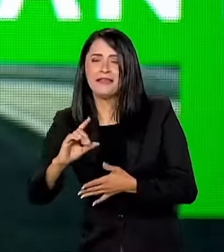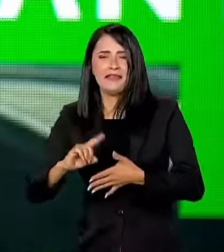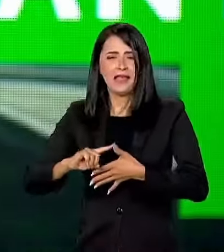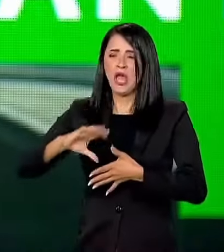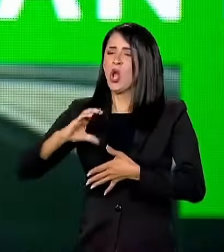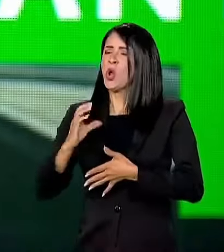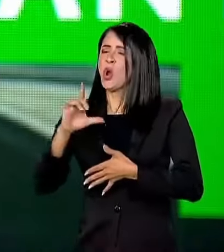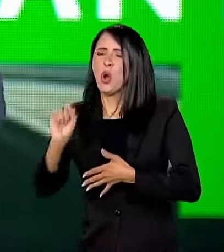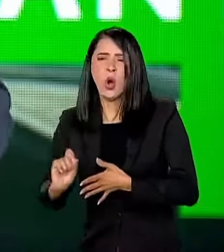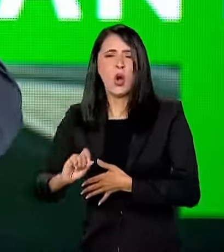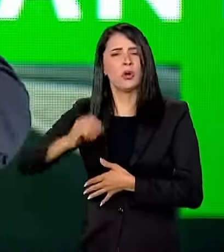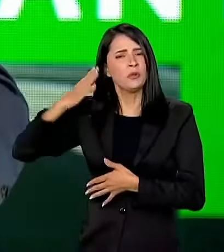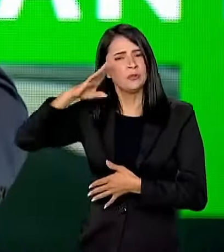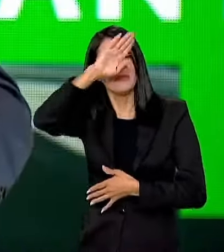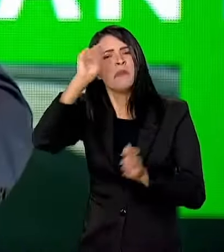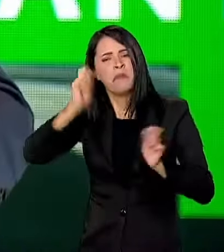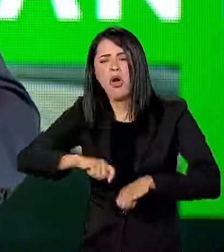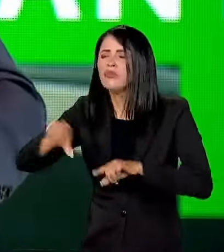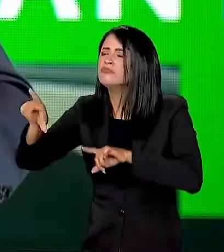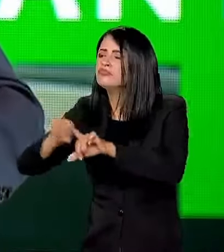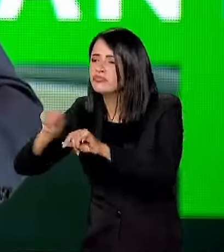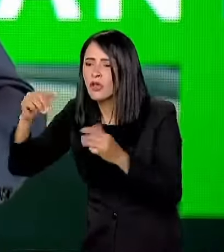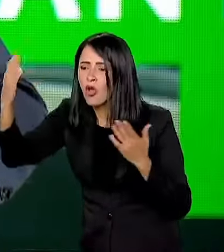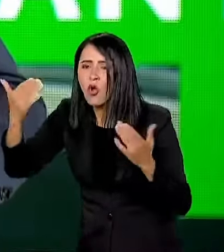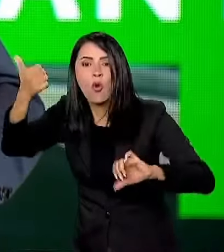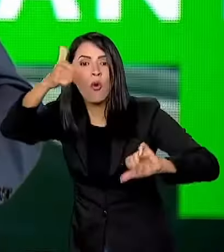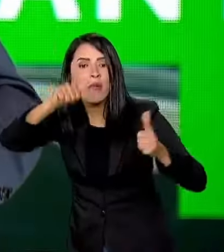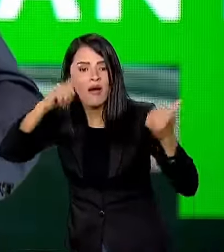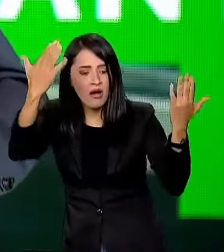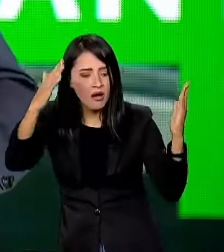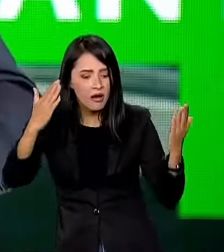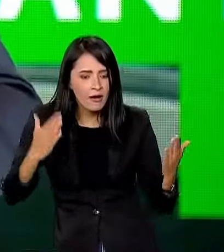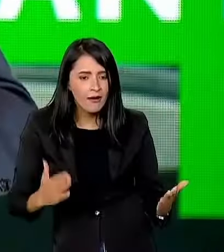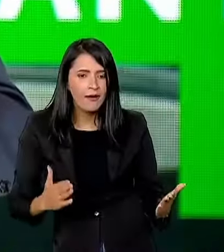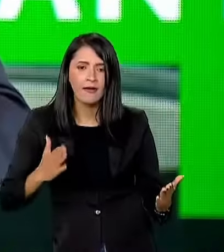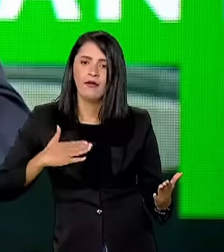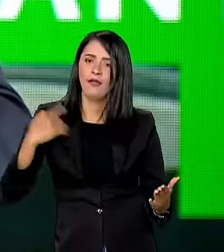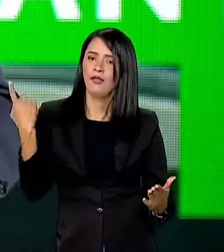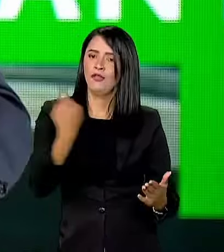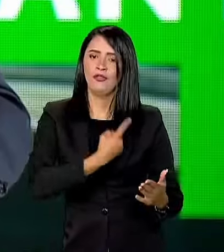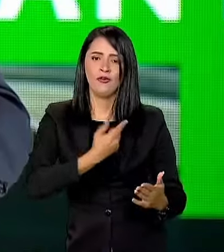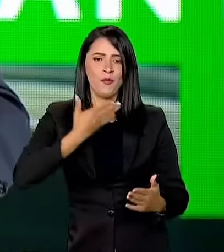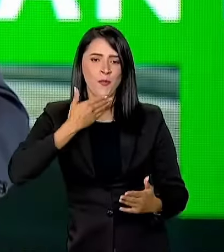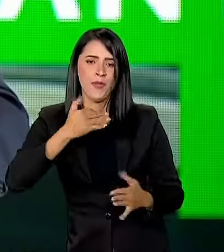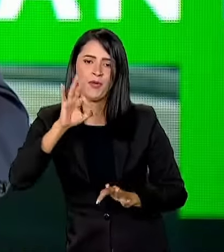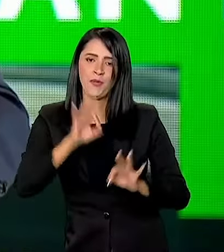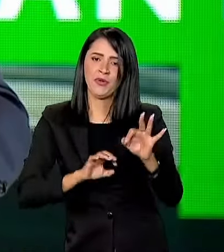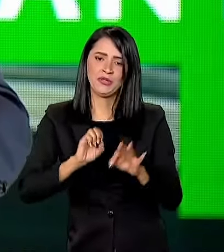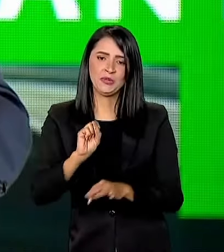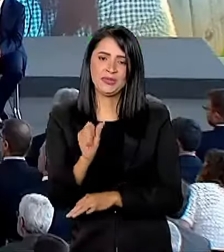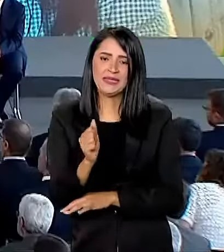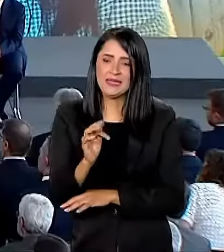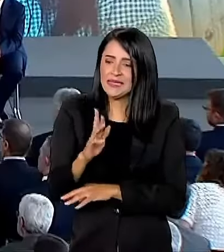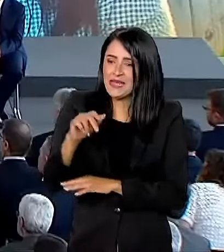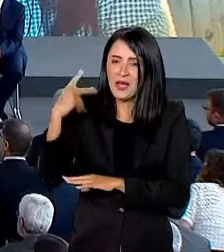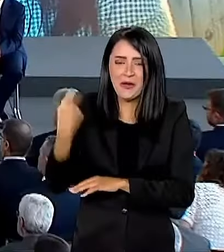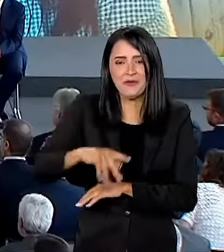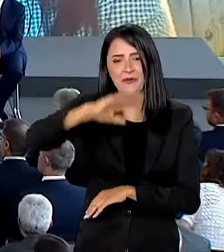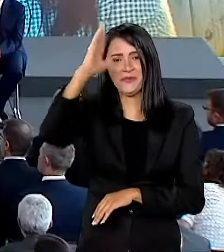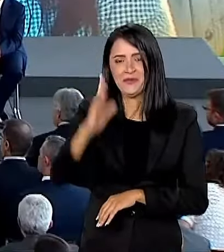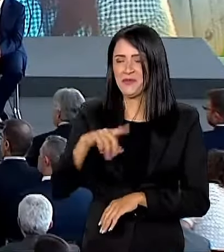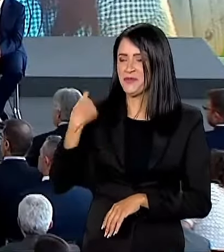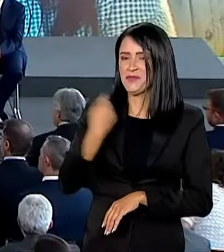Collor, pode pegar Bolsonaro, nós fizemos sempre os melhores planos safra desse país. E